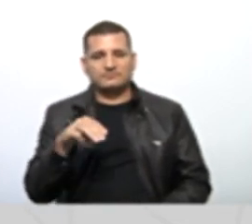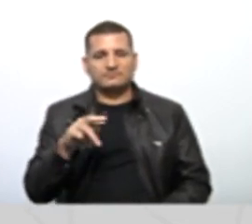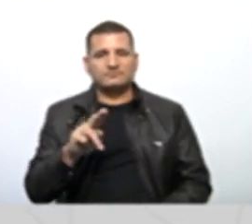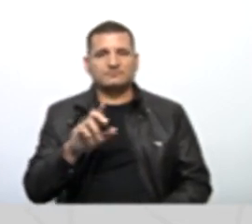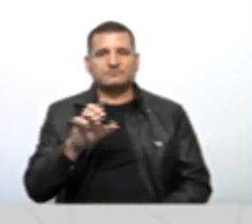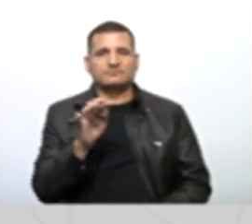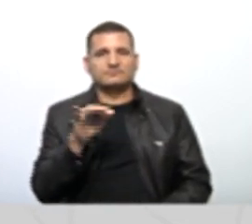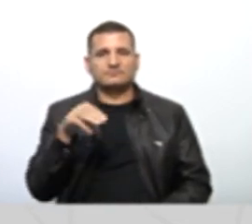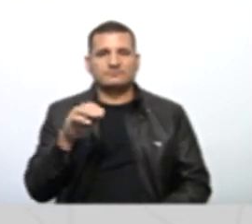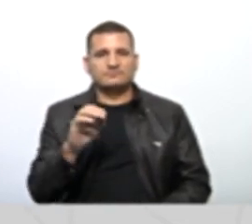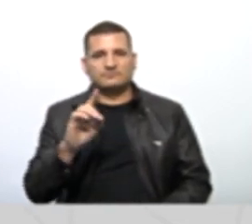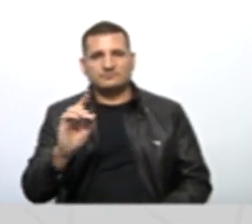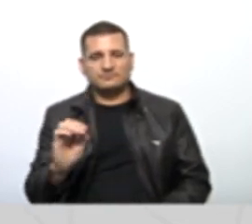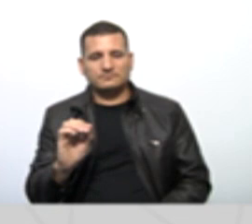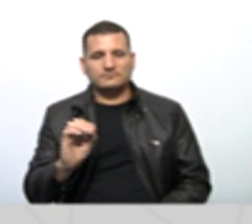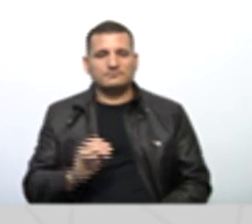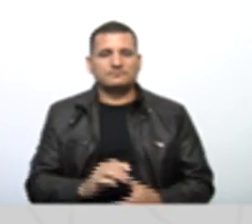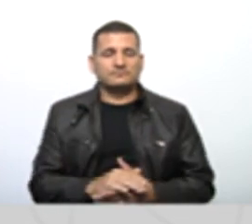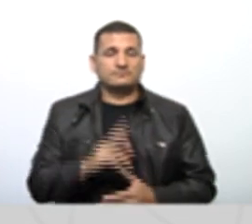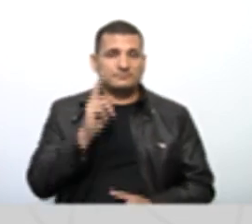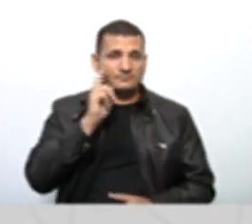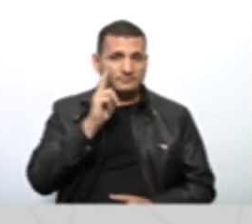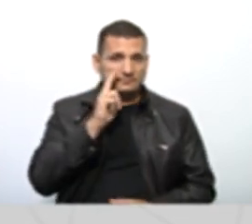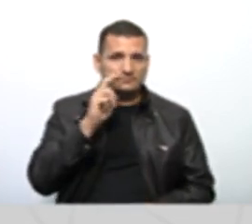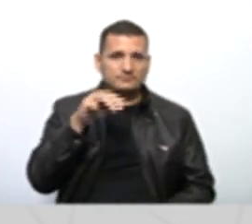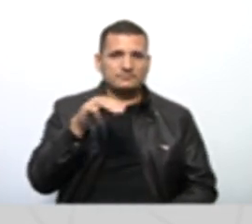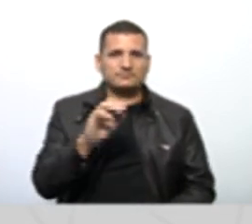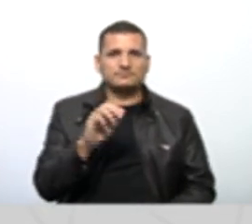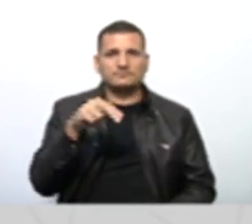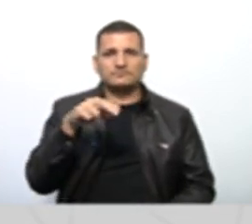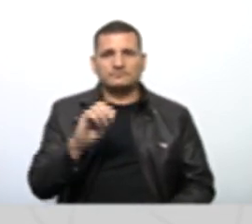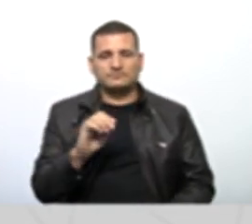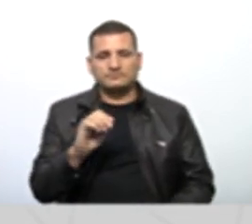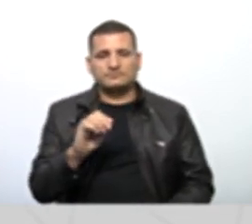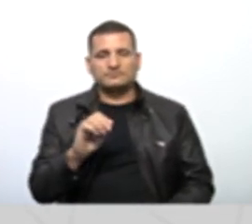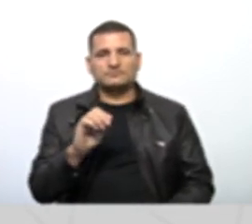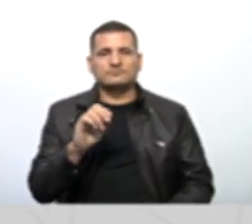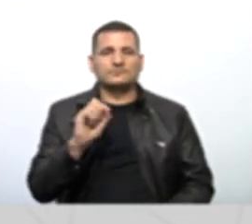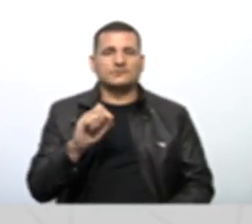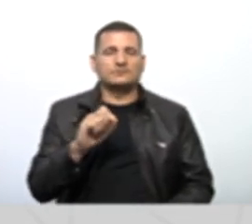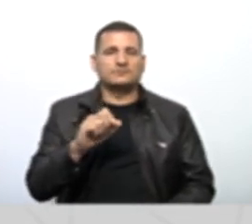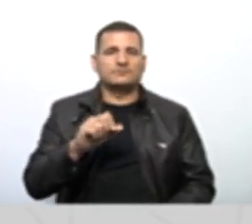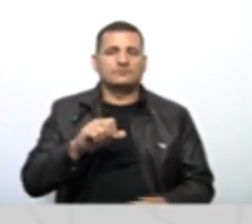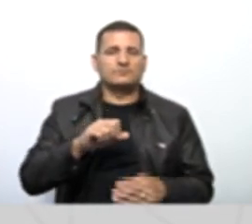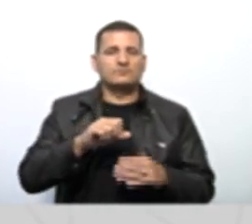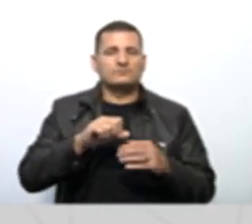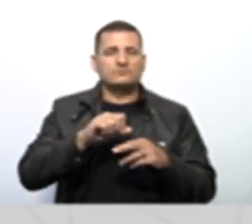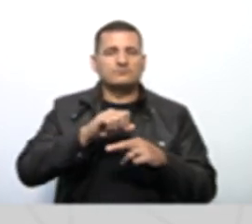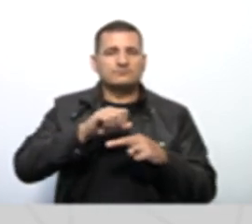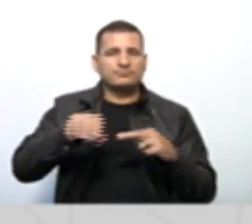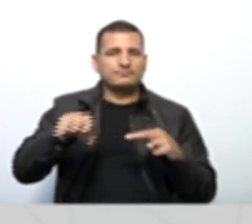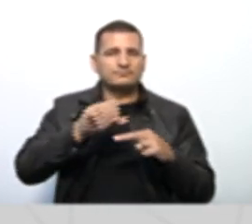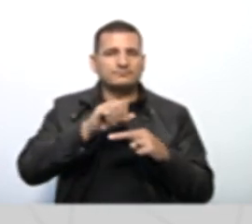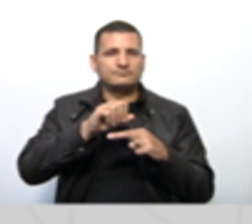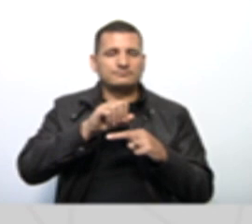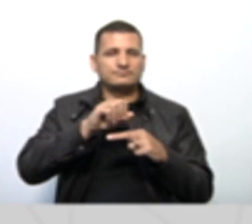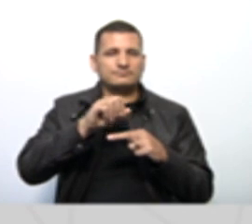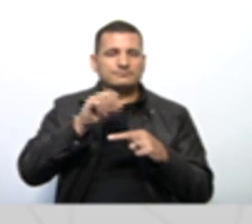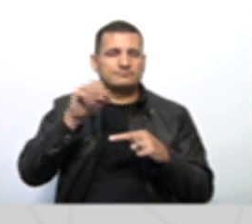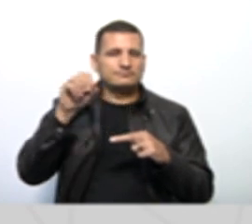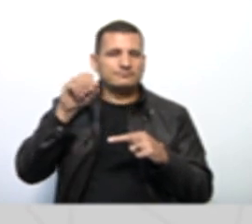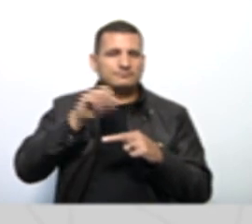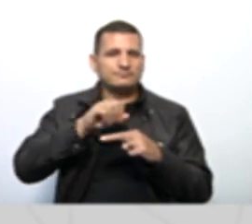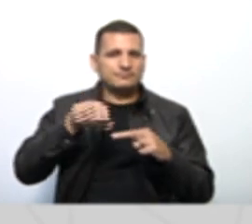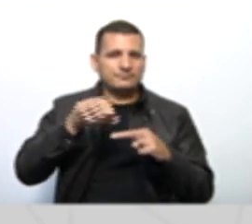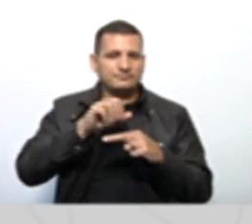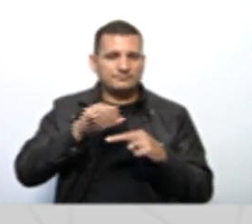multimodo lembrando pessoa quimono modo ele emitiu foi um feixe de luz é isso um feixe de luz e o